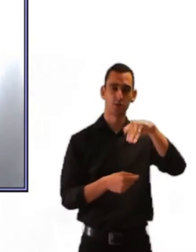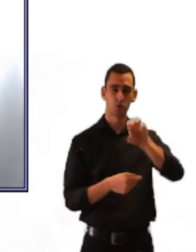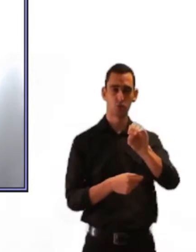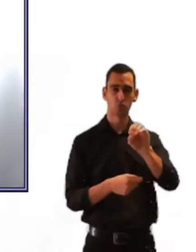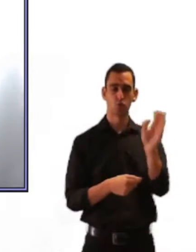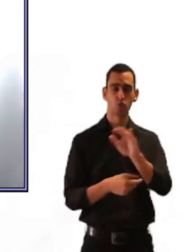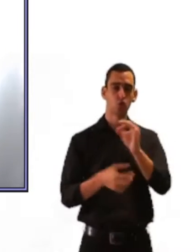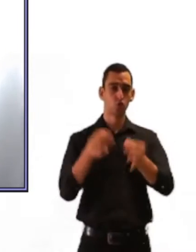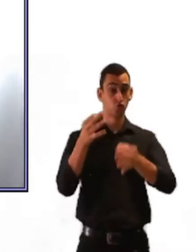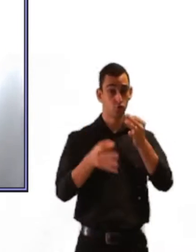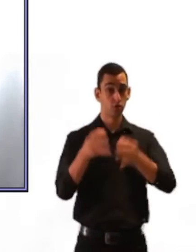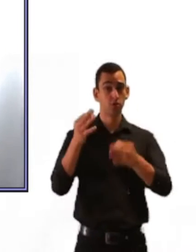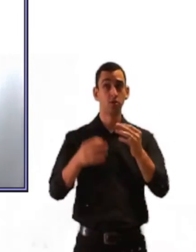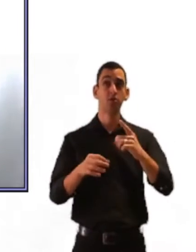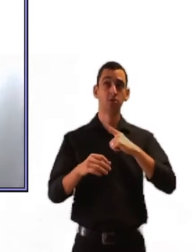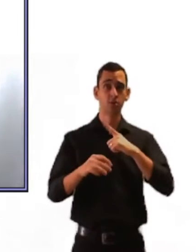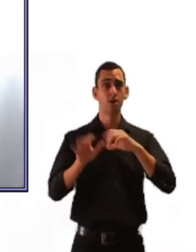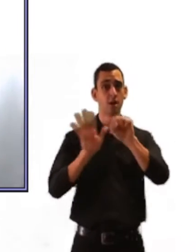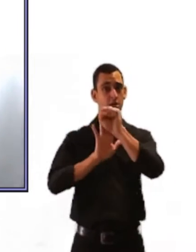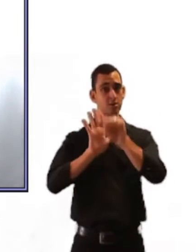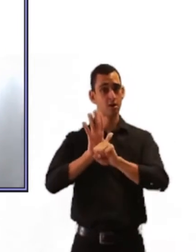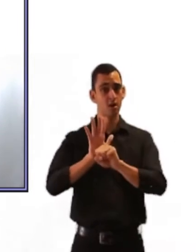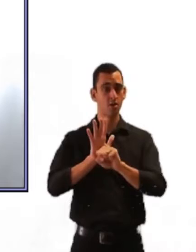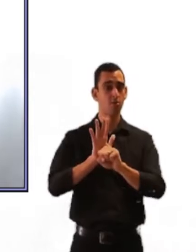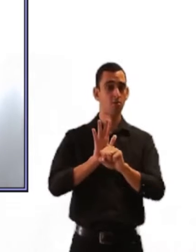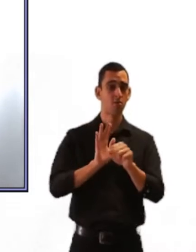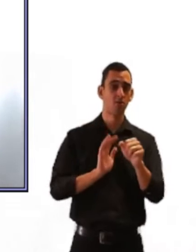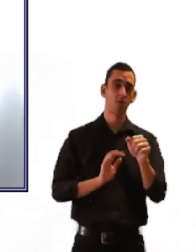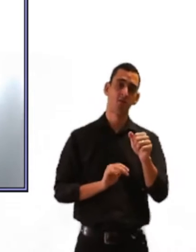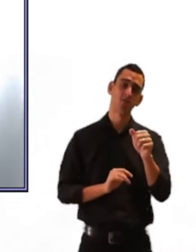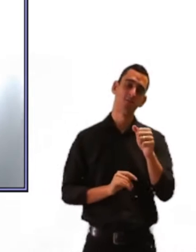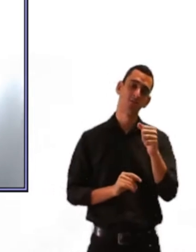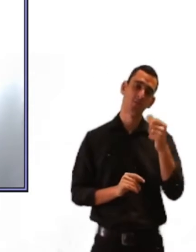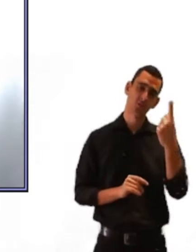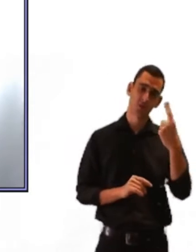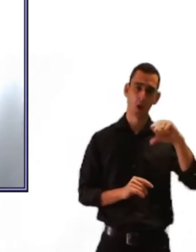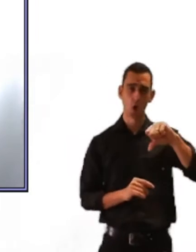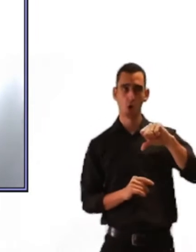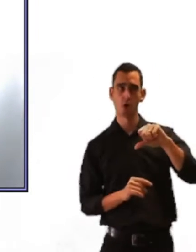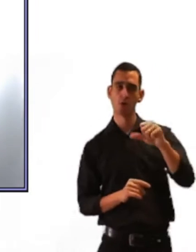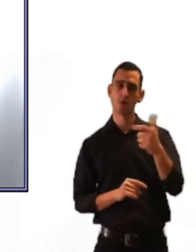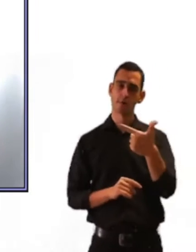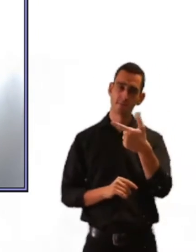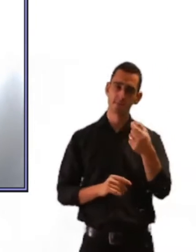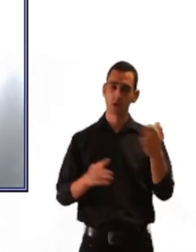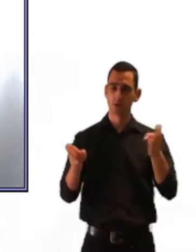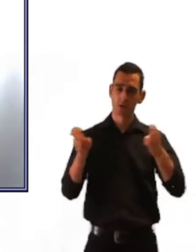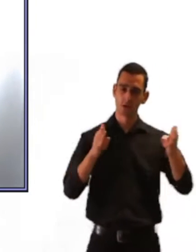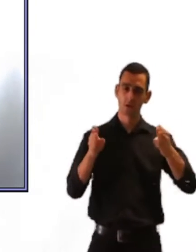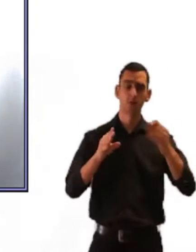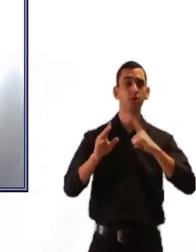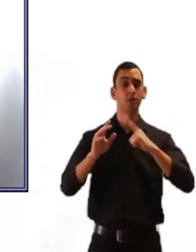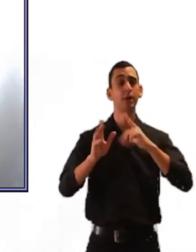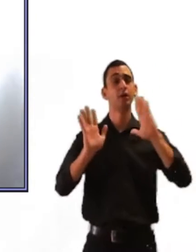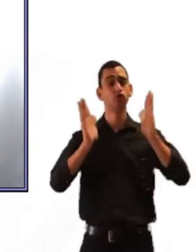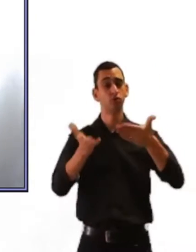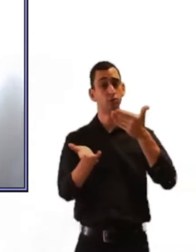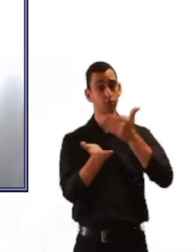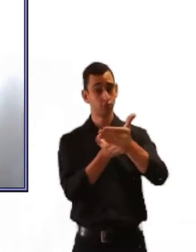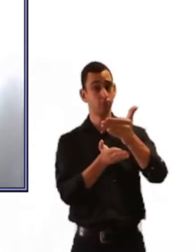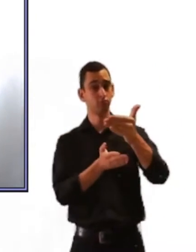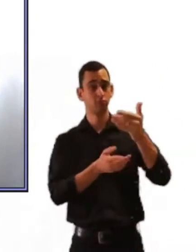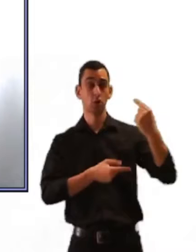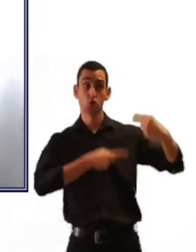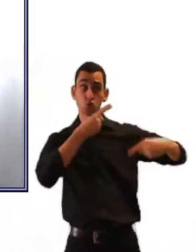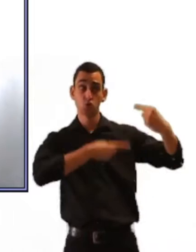século XX, ali mais ou menos em 1920, e que começou a se discutir isso. Começou a se discutir a